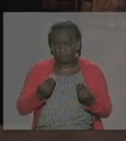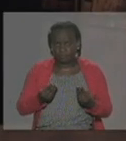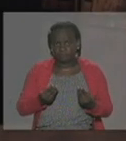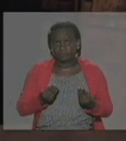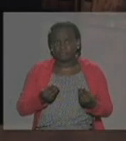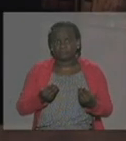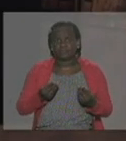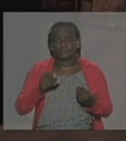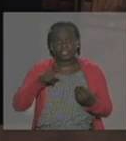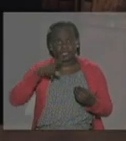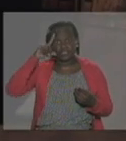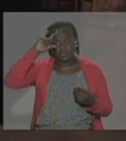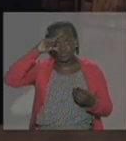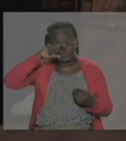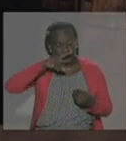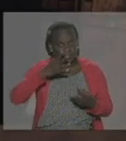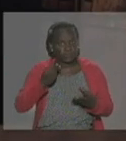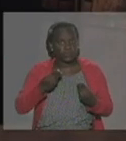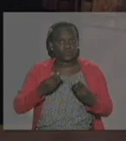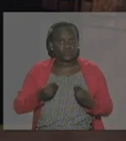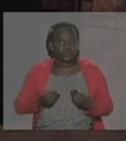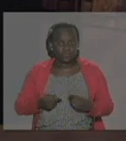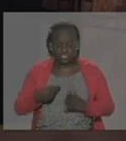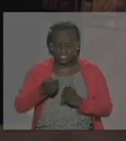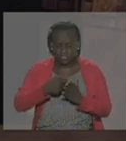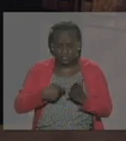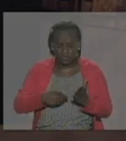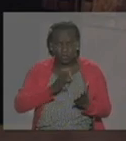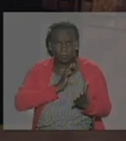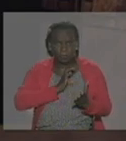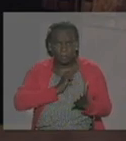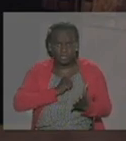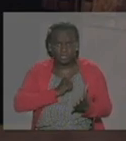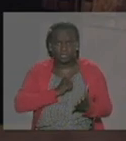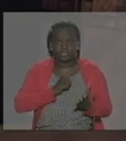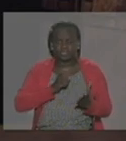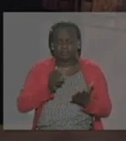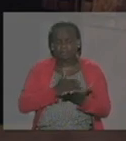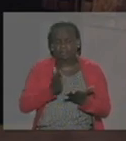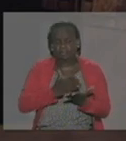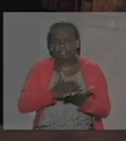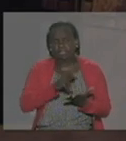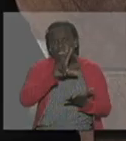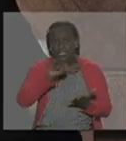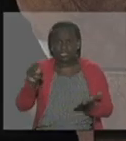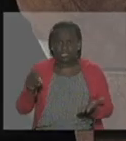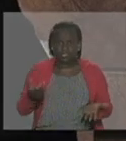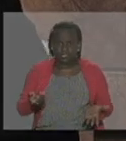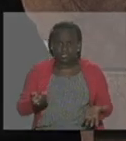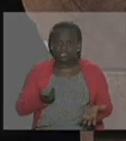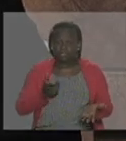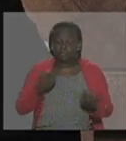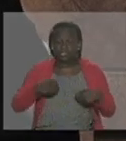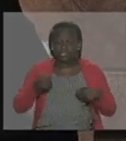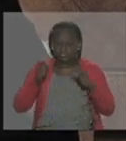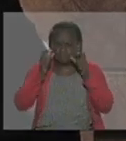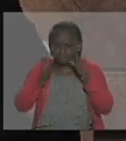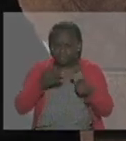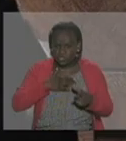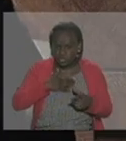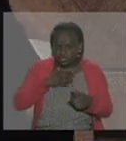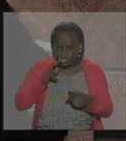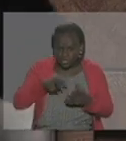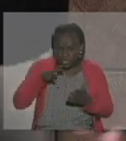é é é Um Desafio imenso né vocês ver um romance um romance de 500 páginas é uma e um romance que